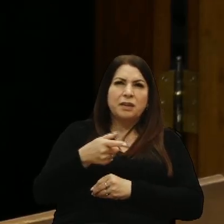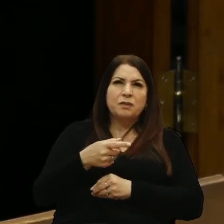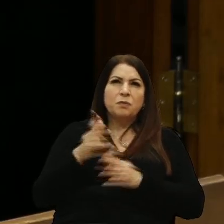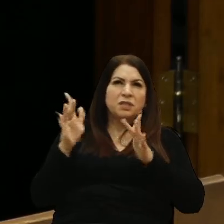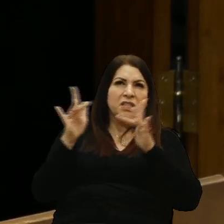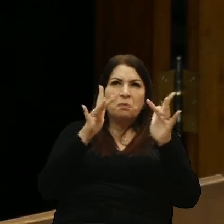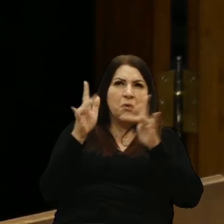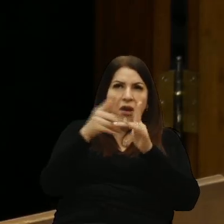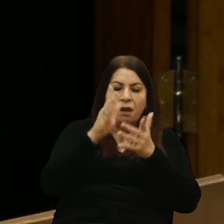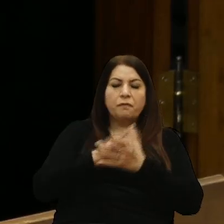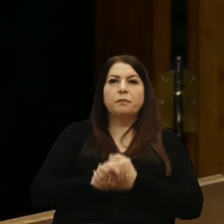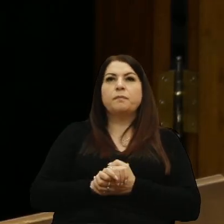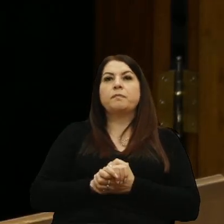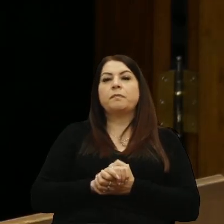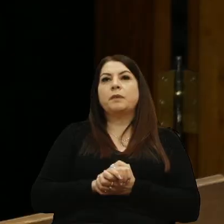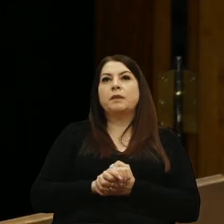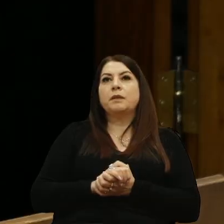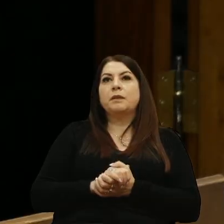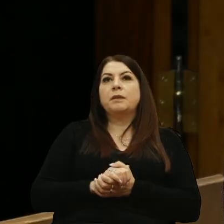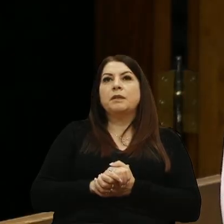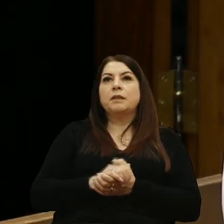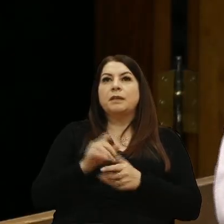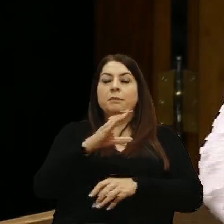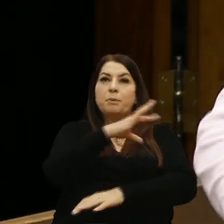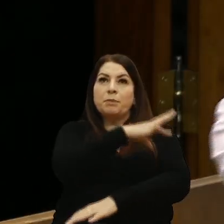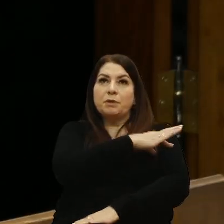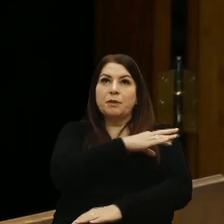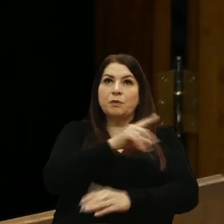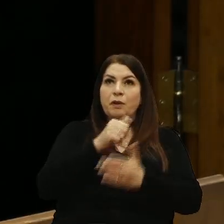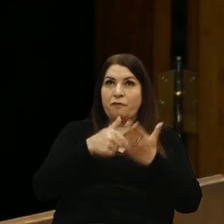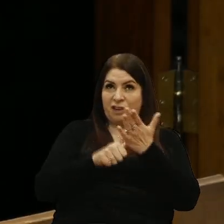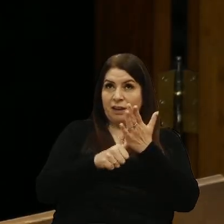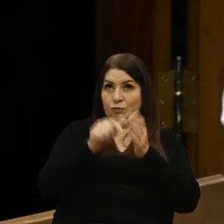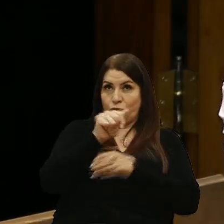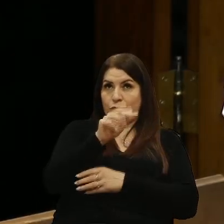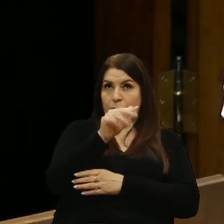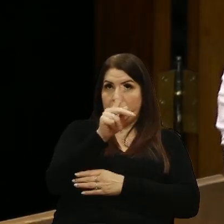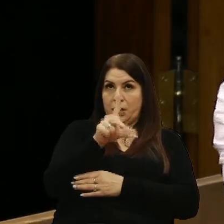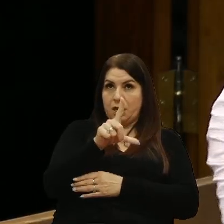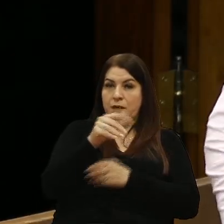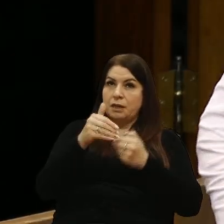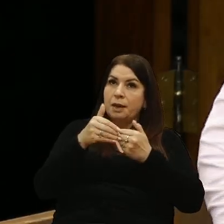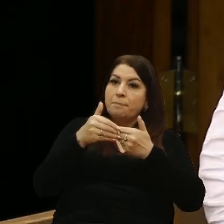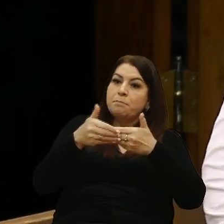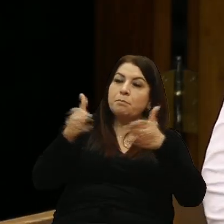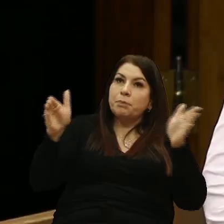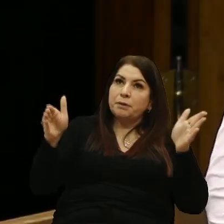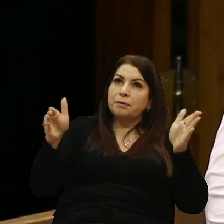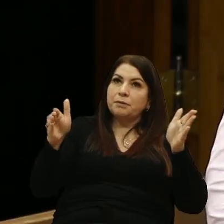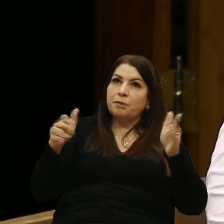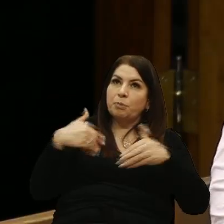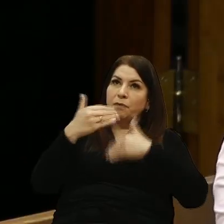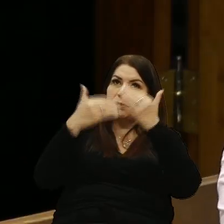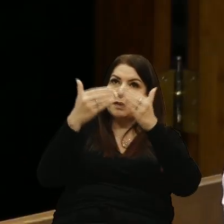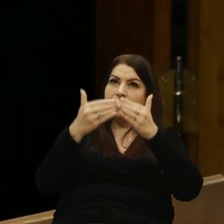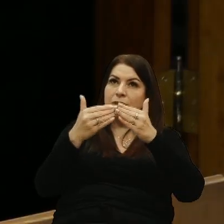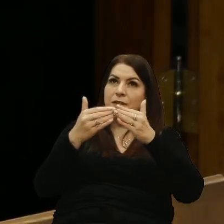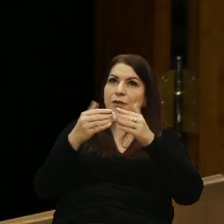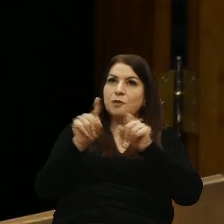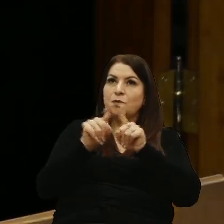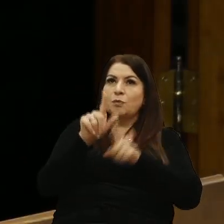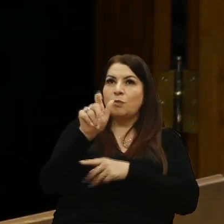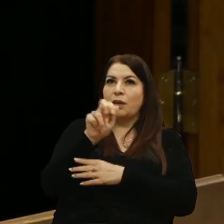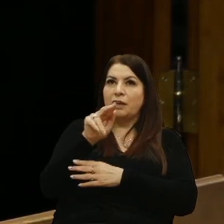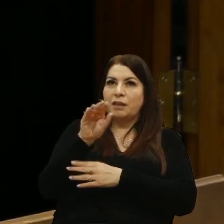namoravam. O capitão Ramon, que é filiado no PL, foi o partido que abriu a porteira para o avanço do garimpo ilegal na